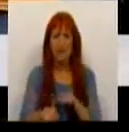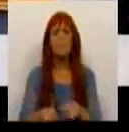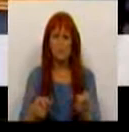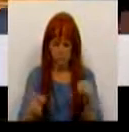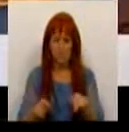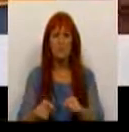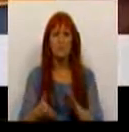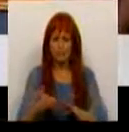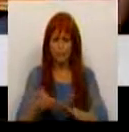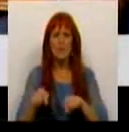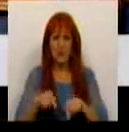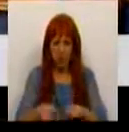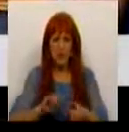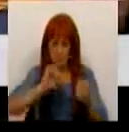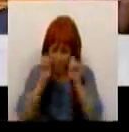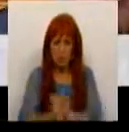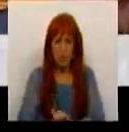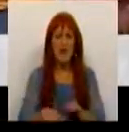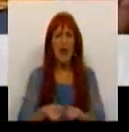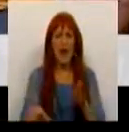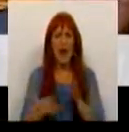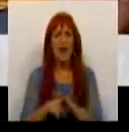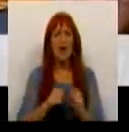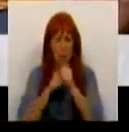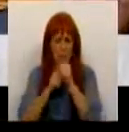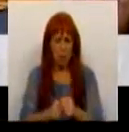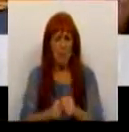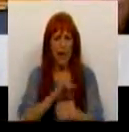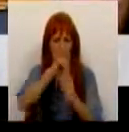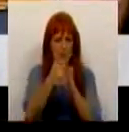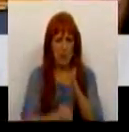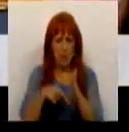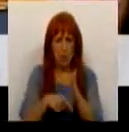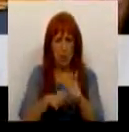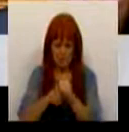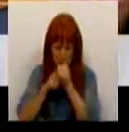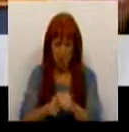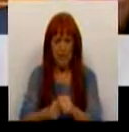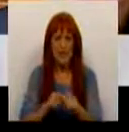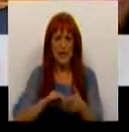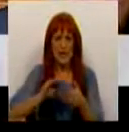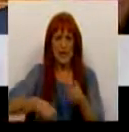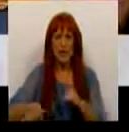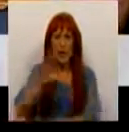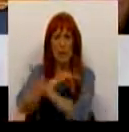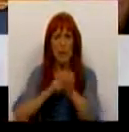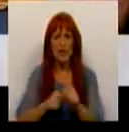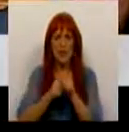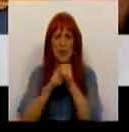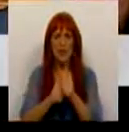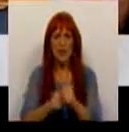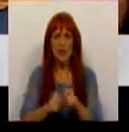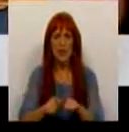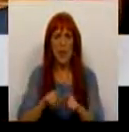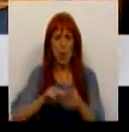vem acelerar essa mudança. Esta lei é para cumprir a Constituição, é para cumprir os tratados europeus, é para cumprir